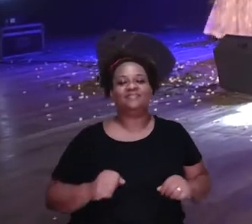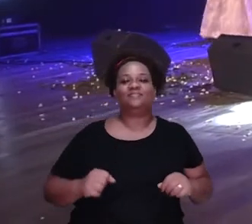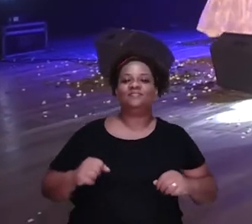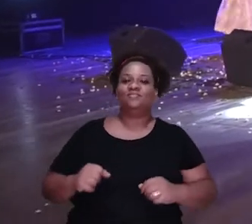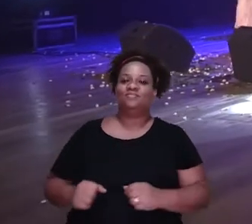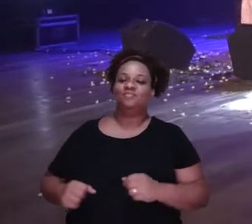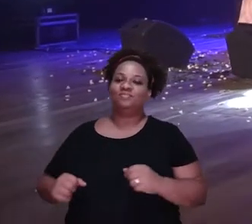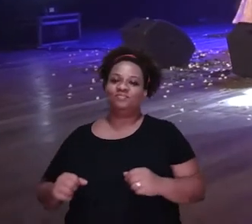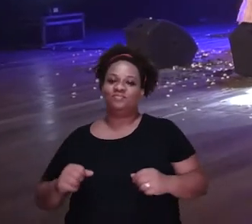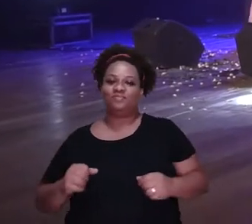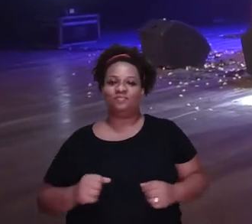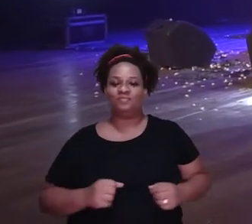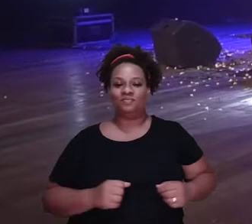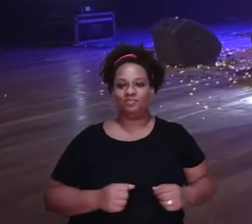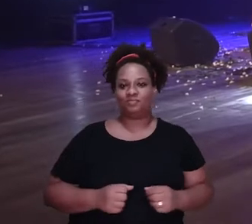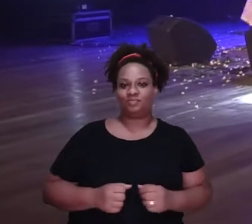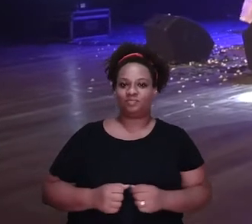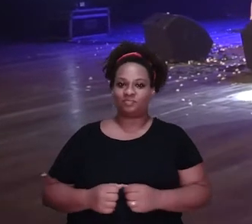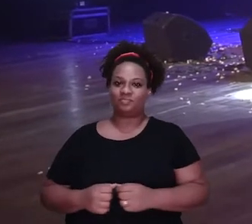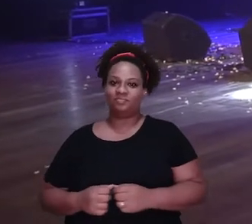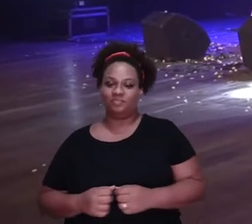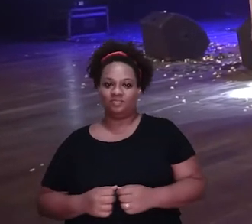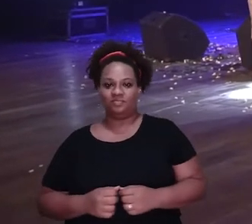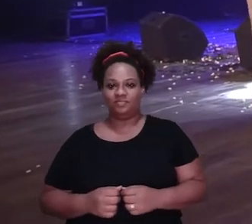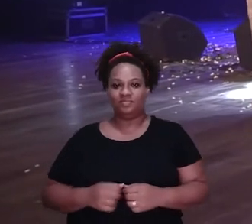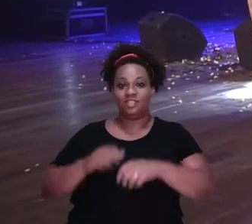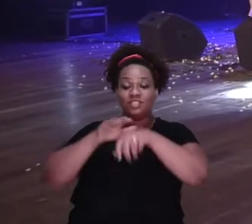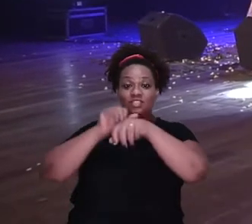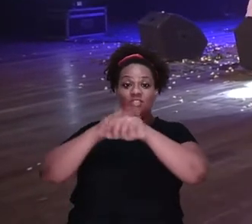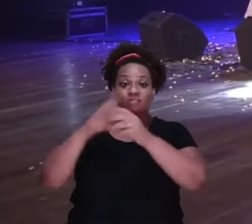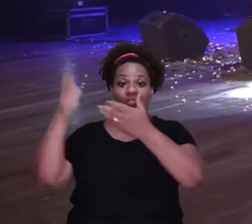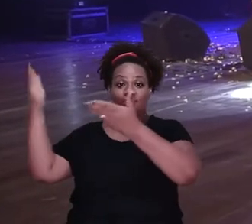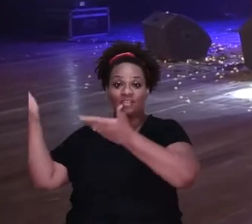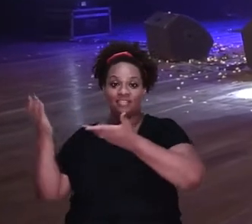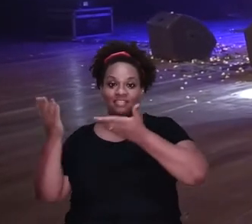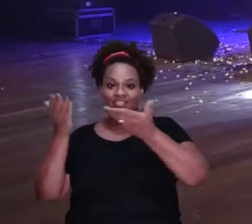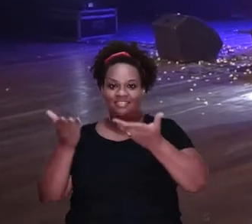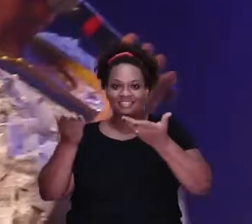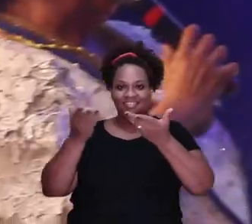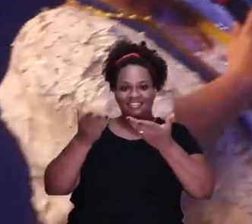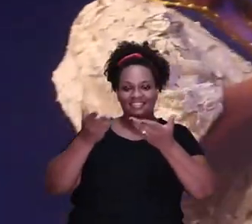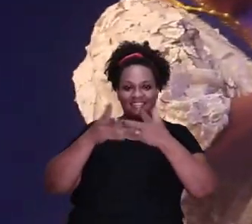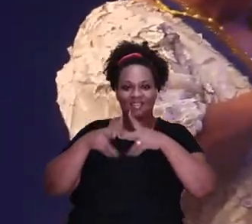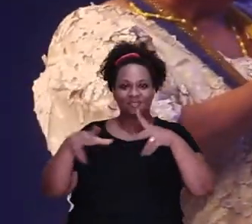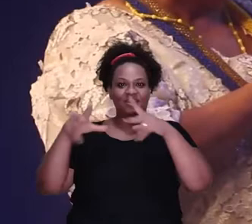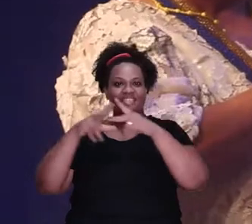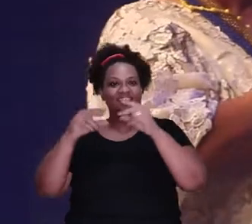G1 e segue a entrega aqui